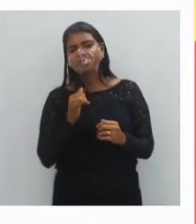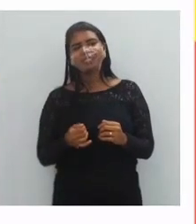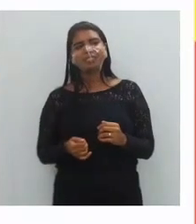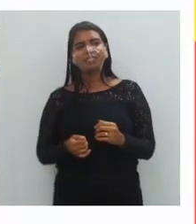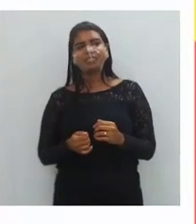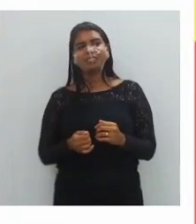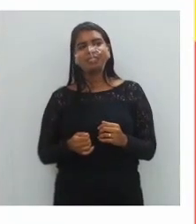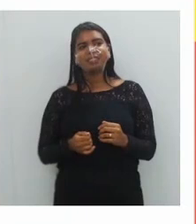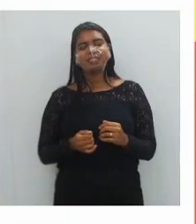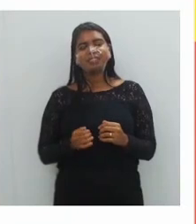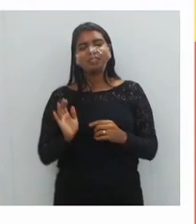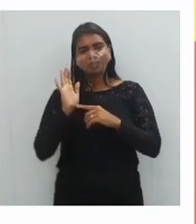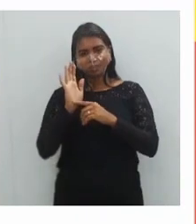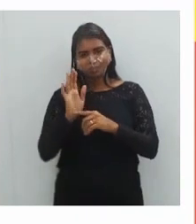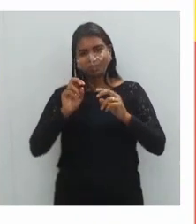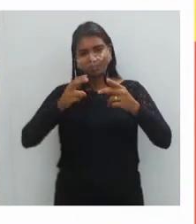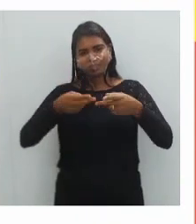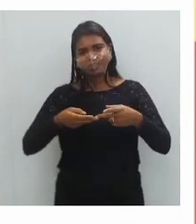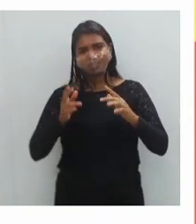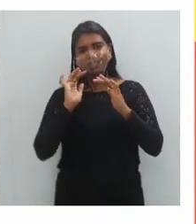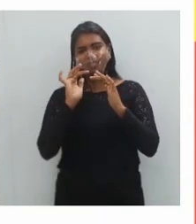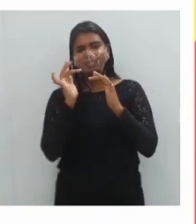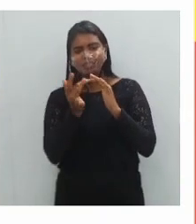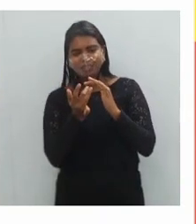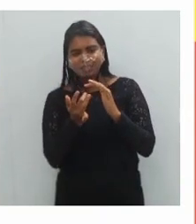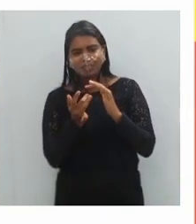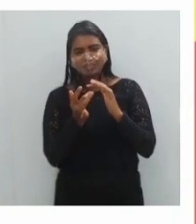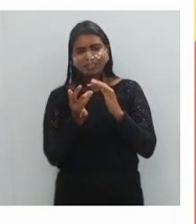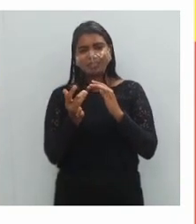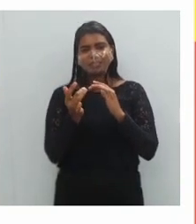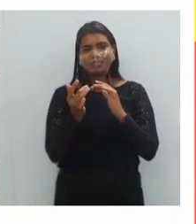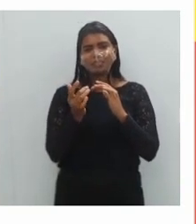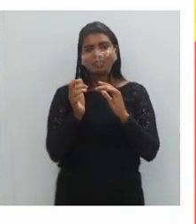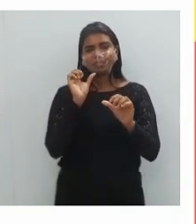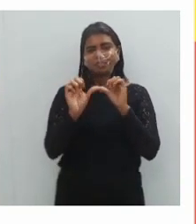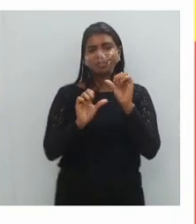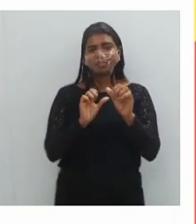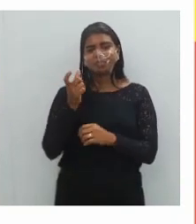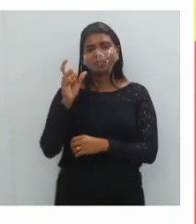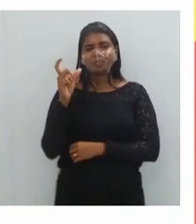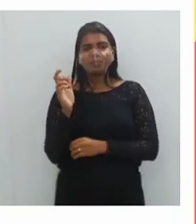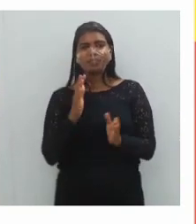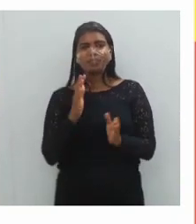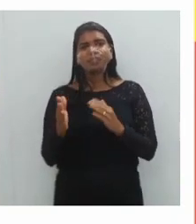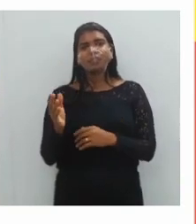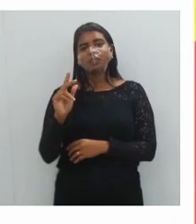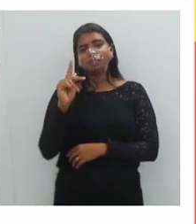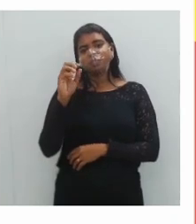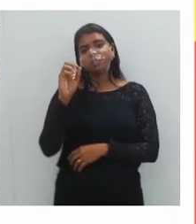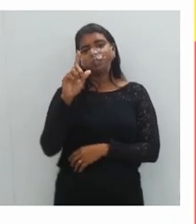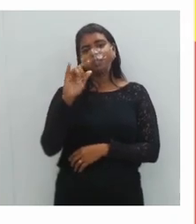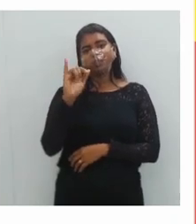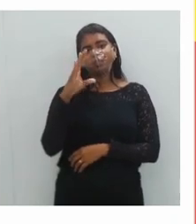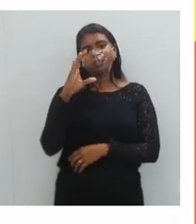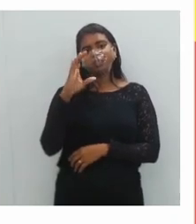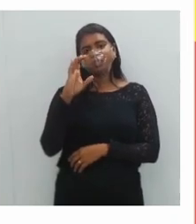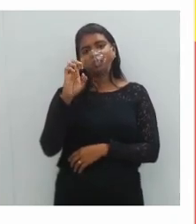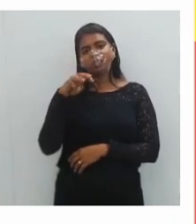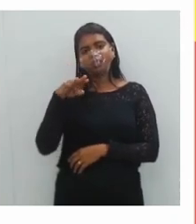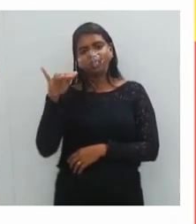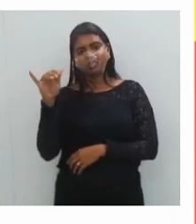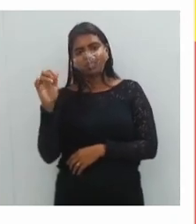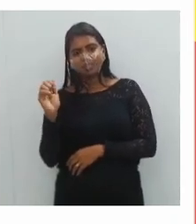principalmente, né, que está nesta frase, faz uma recorrência à polissemia, ou seja, aos múltiplos sentidos